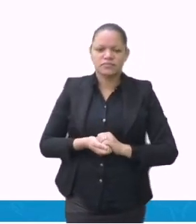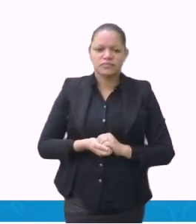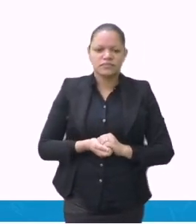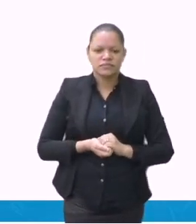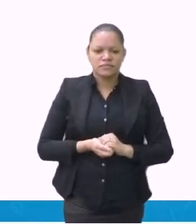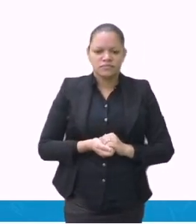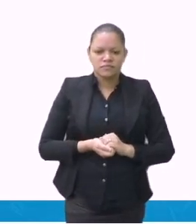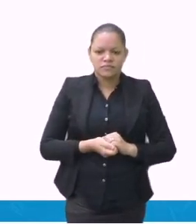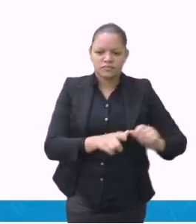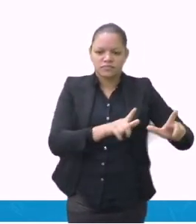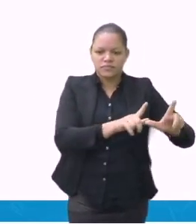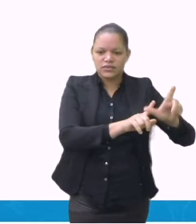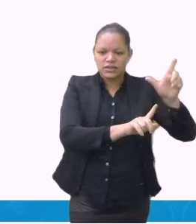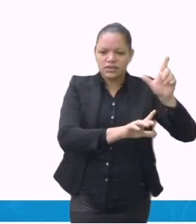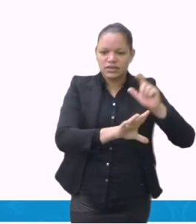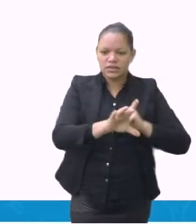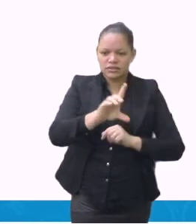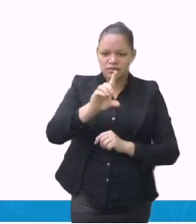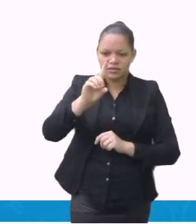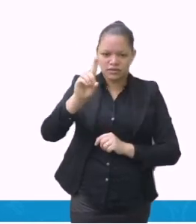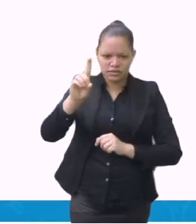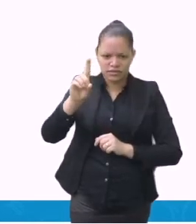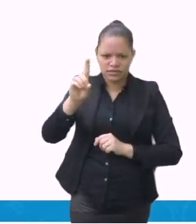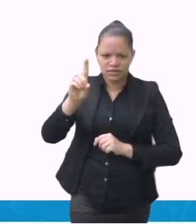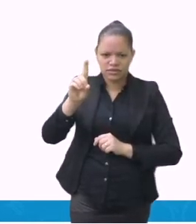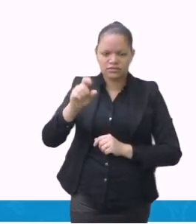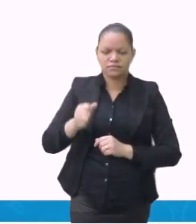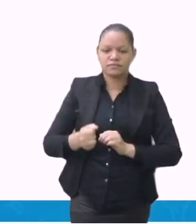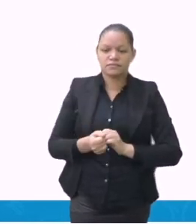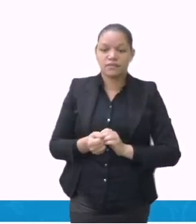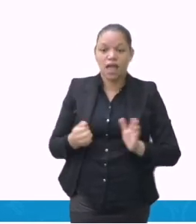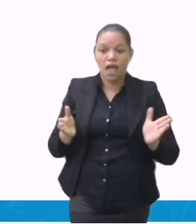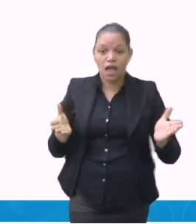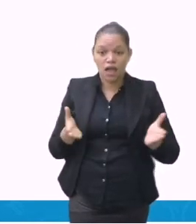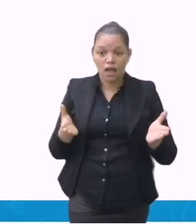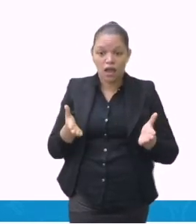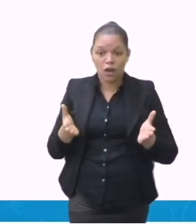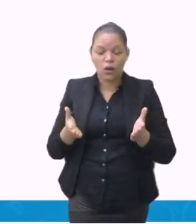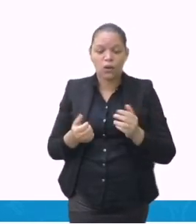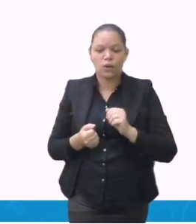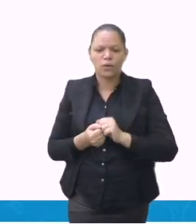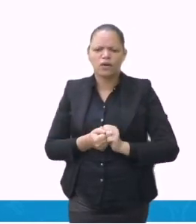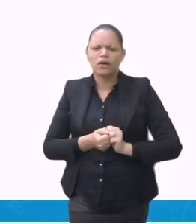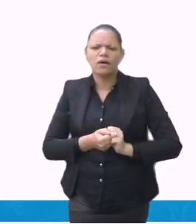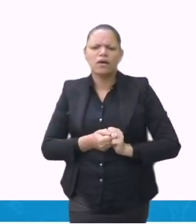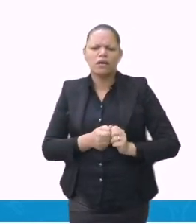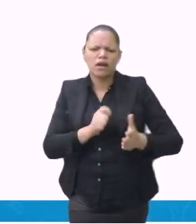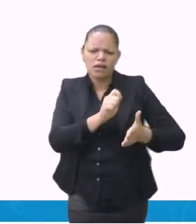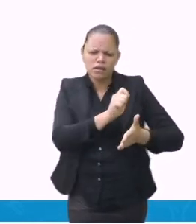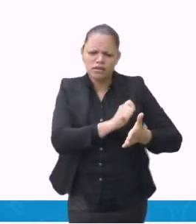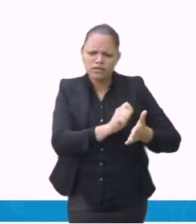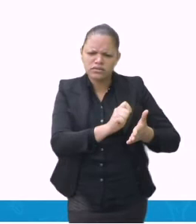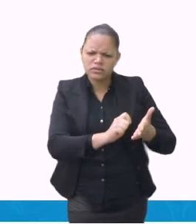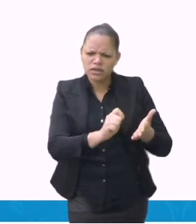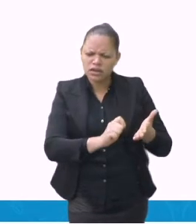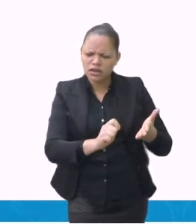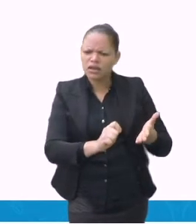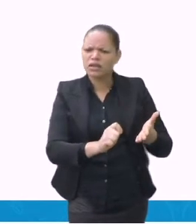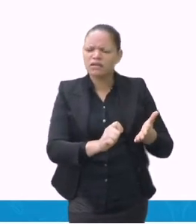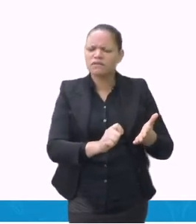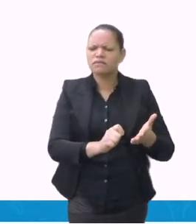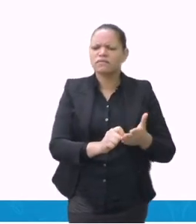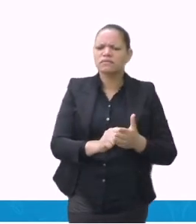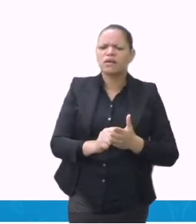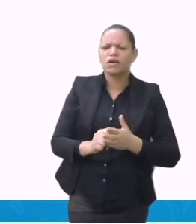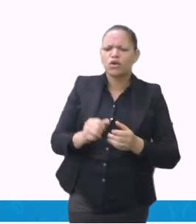Continuando. Escreva a coordenada do carro agora. Em qual coluna este